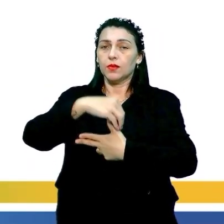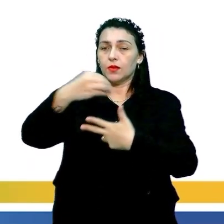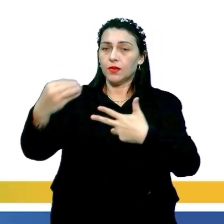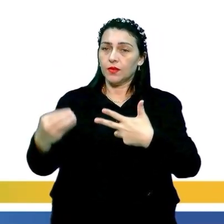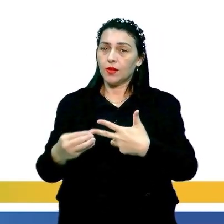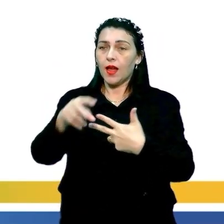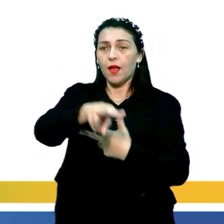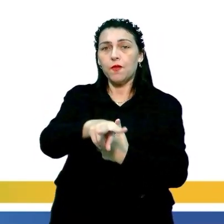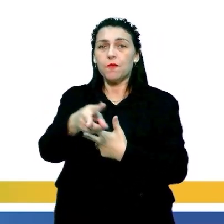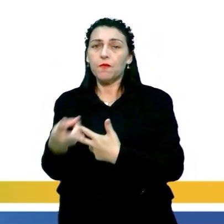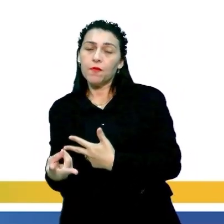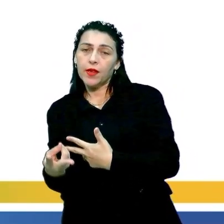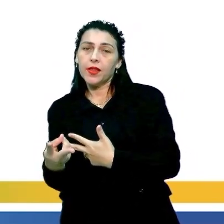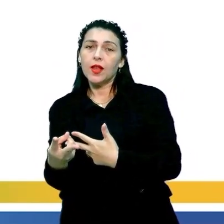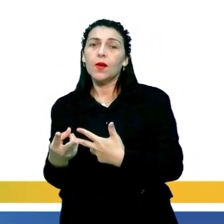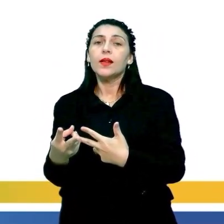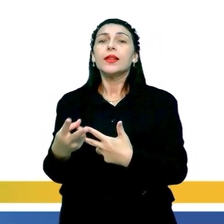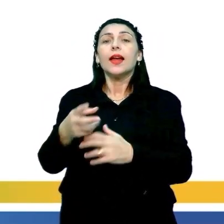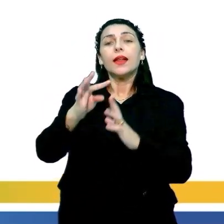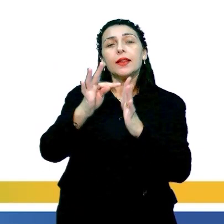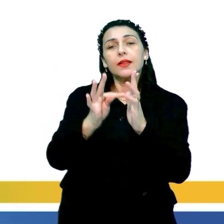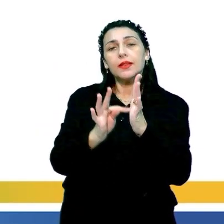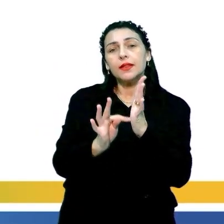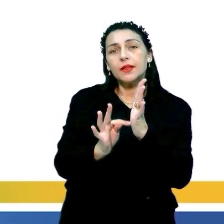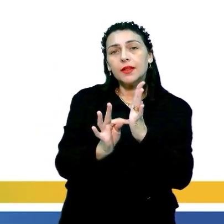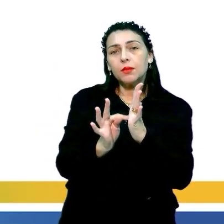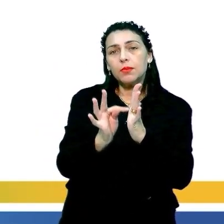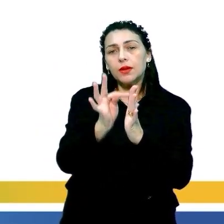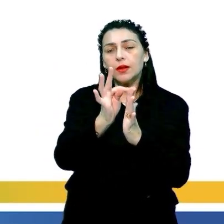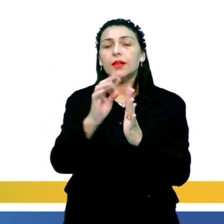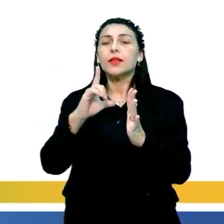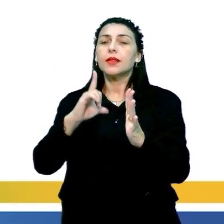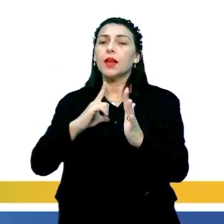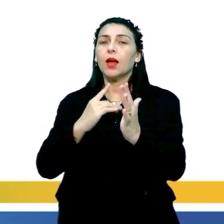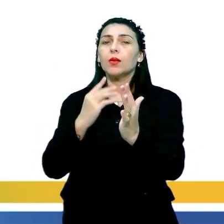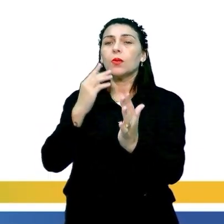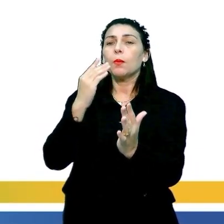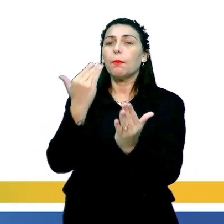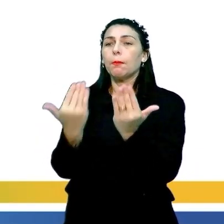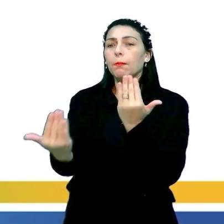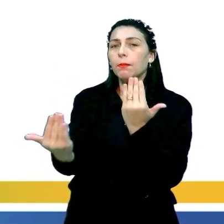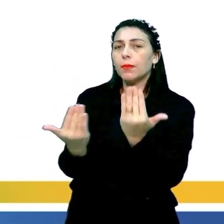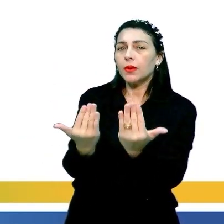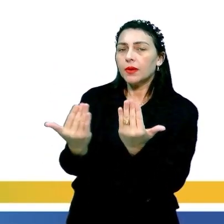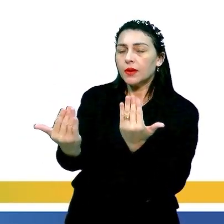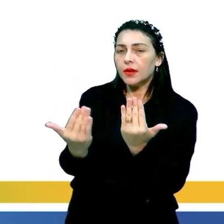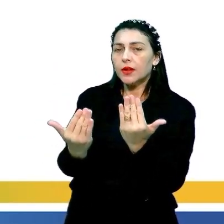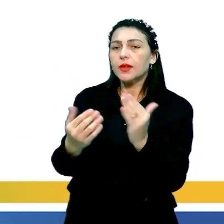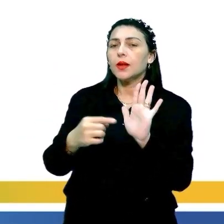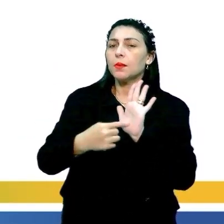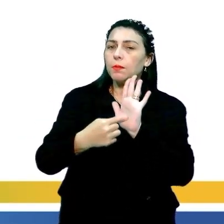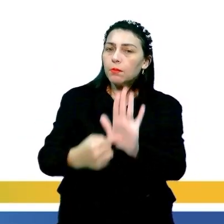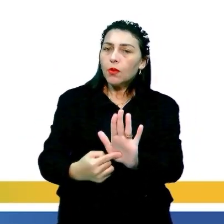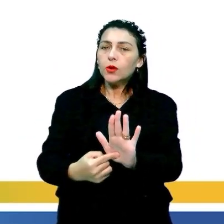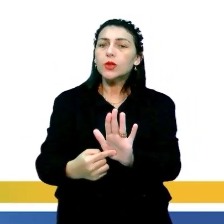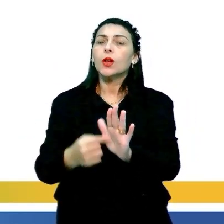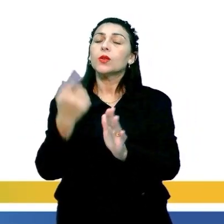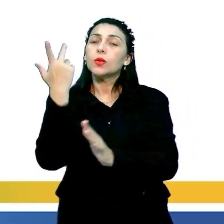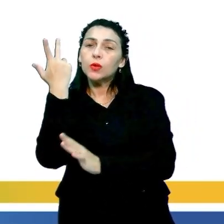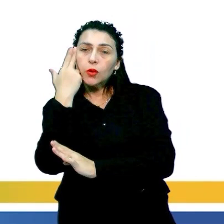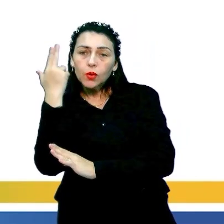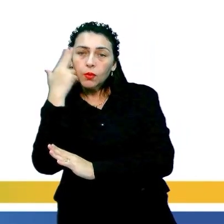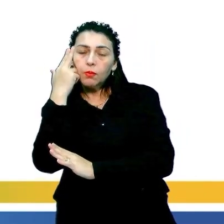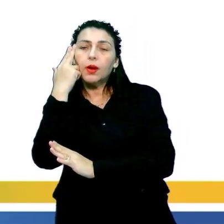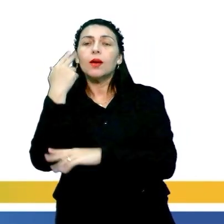é a inversão térmica. Nós temos aí um paralelo na nossa tela, que mostra o fluxo normal